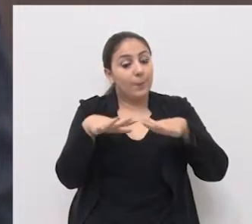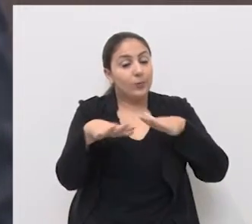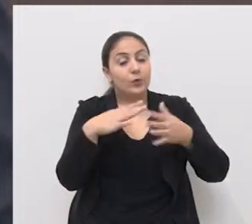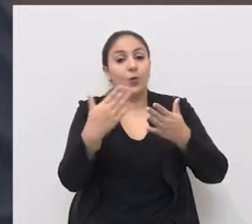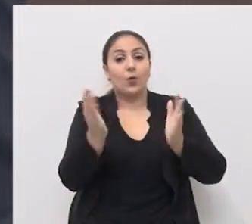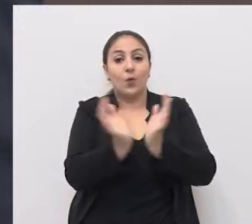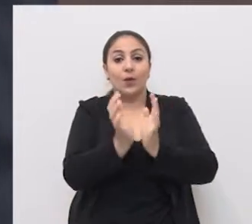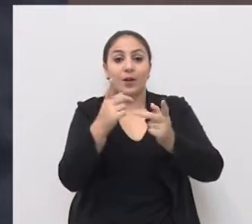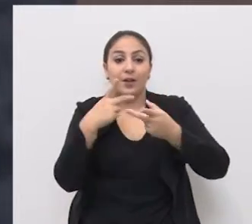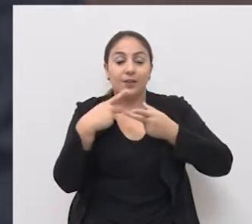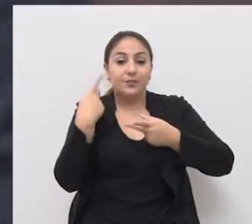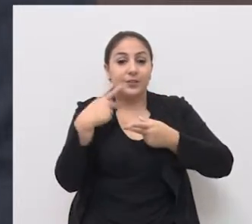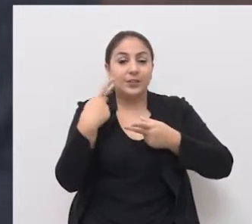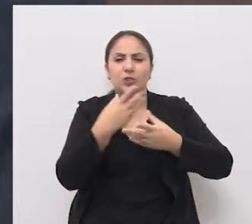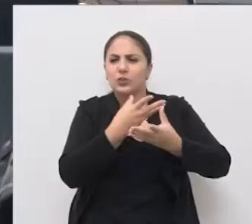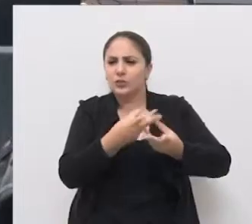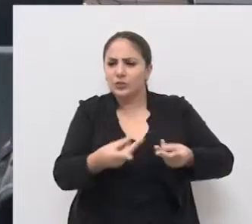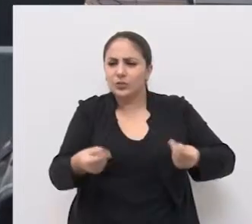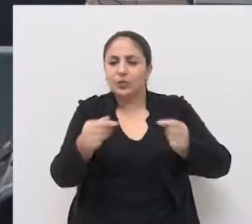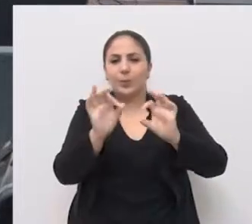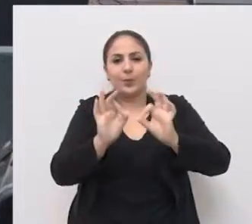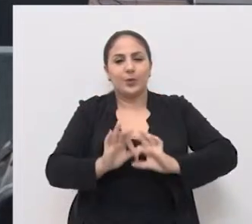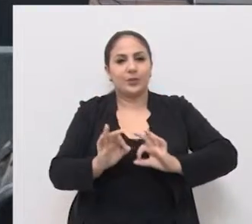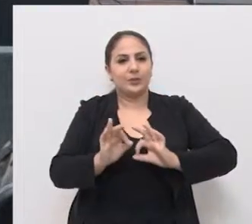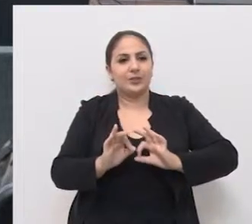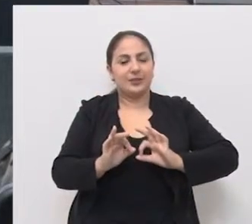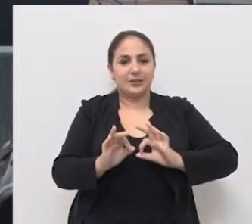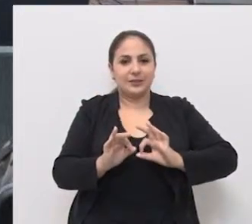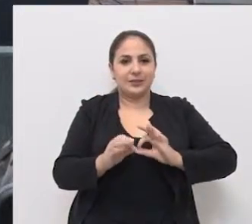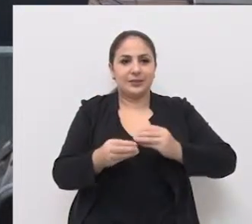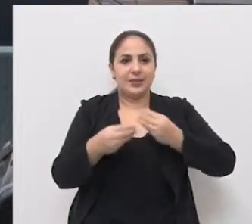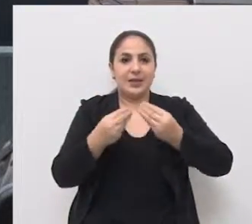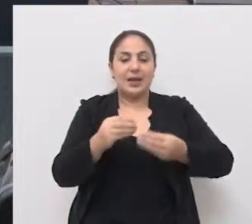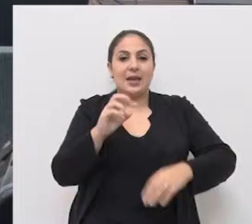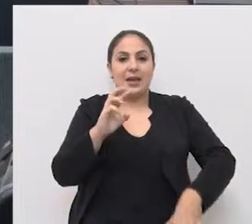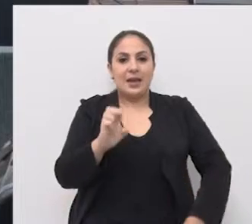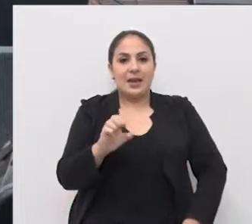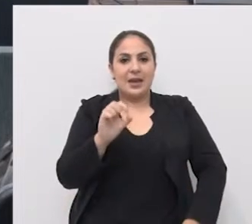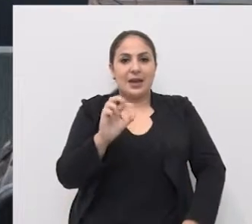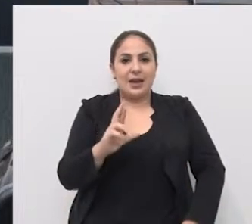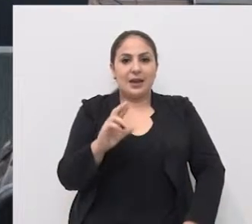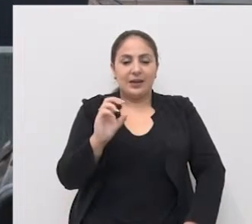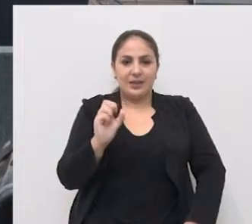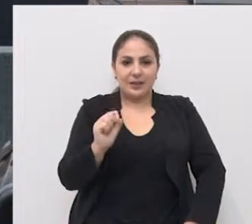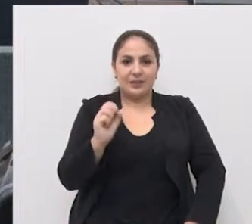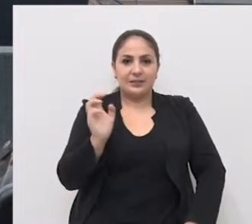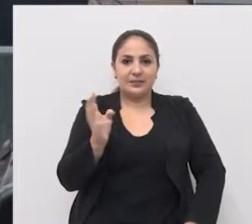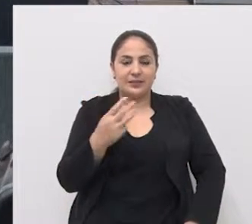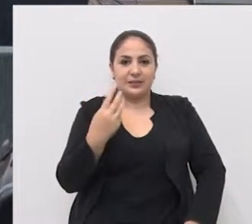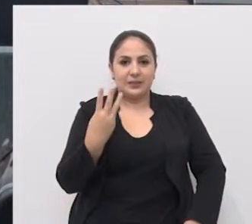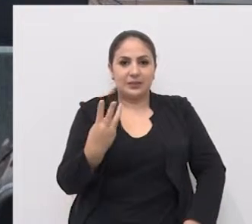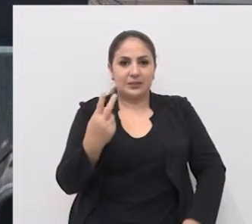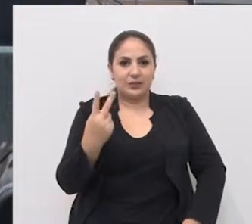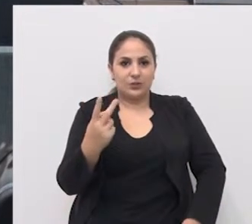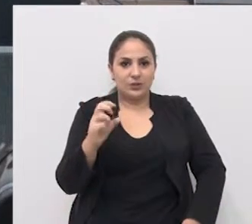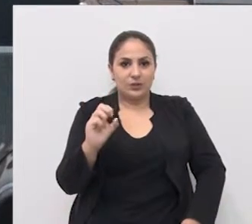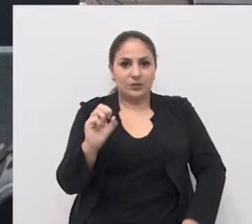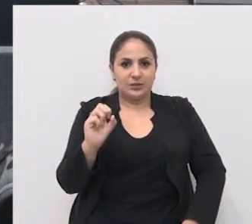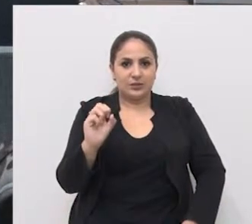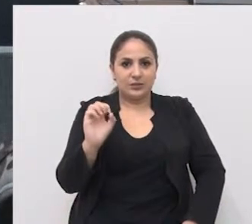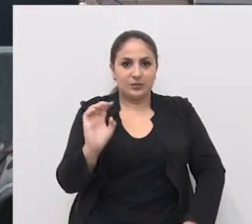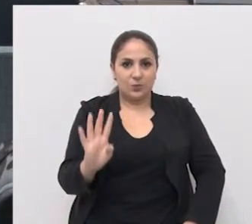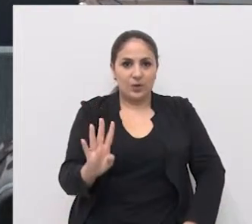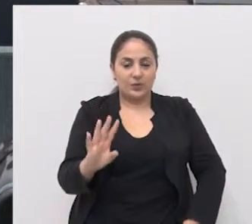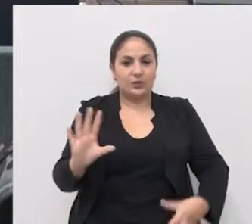para mobilizar os colegas vereadores em torno do projeto de concessão da ERS-324, que liga